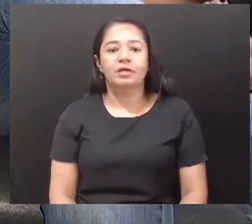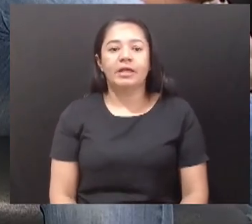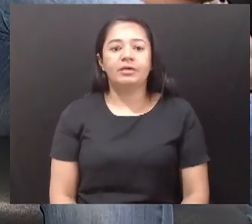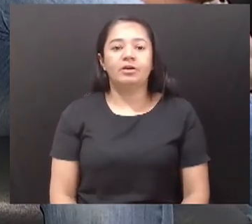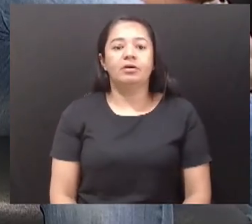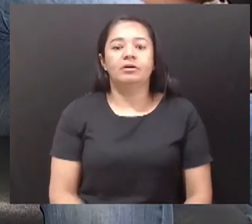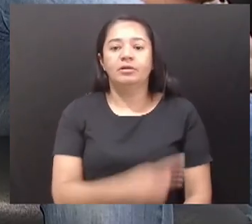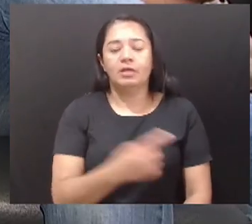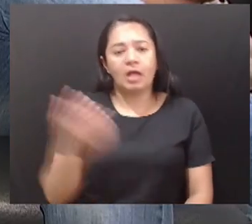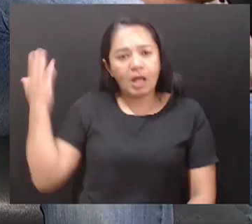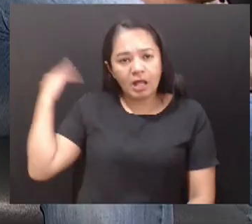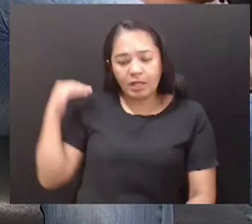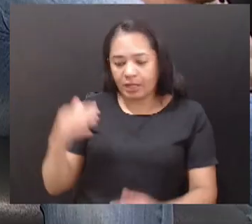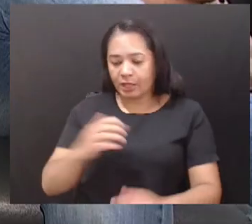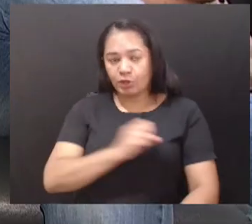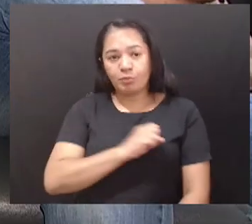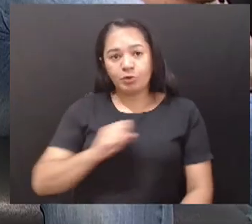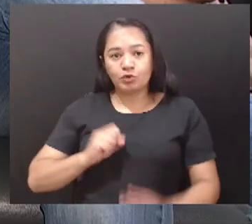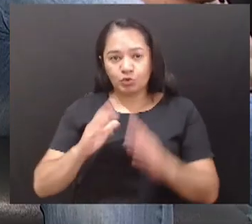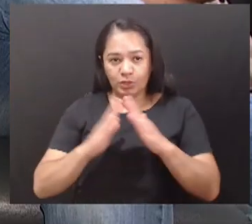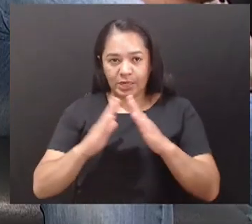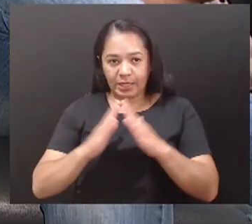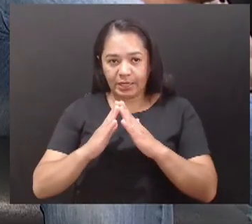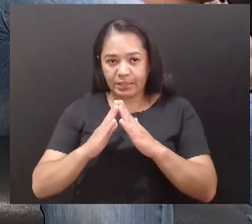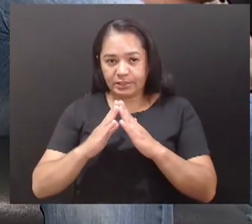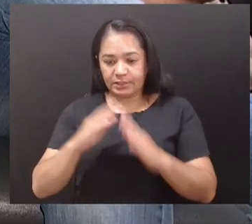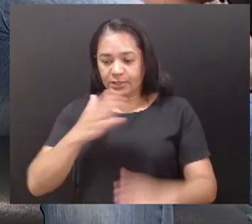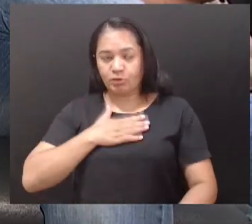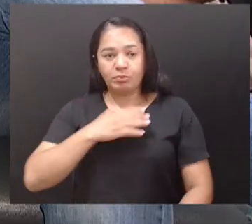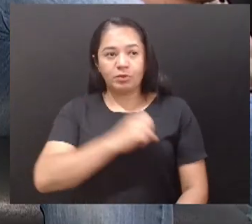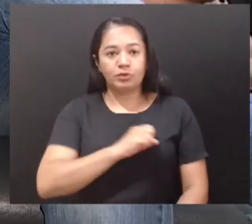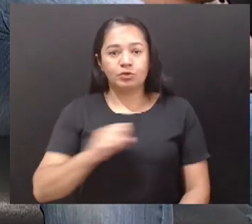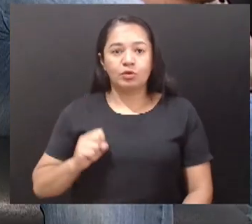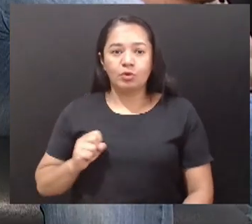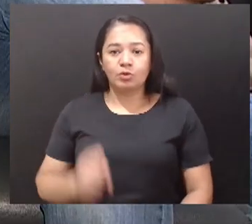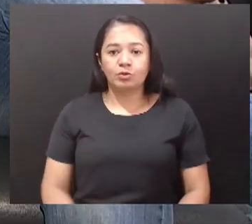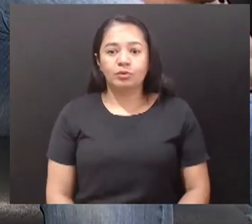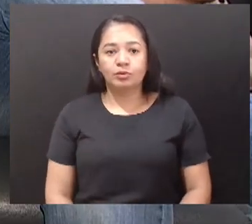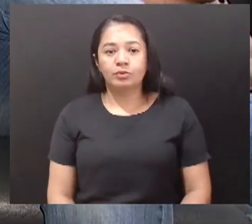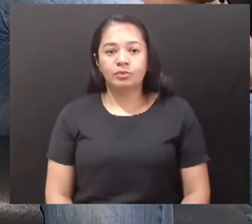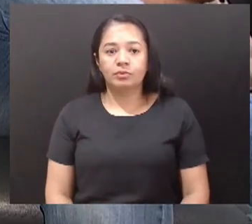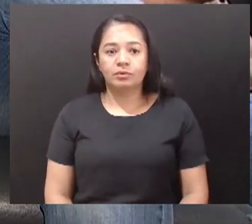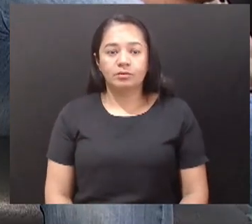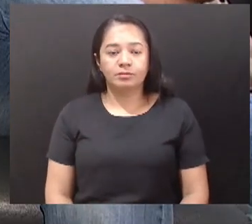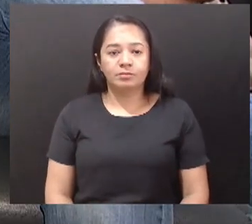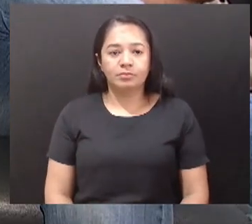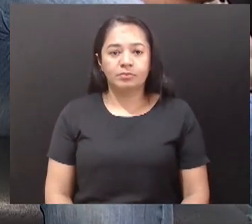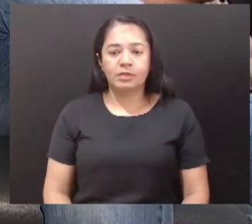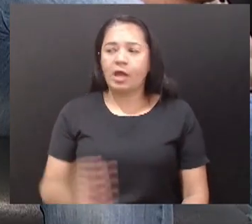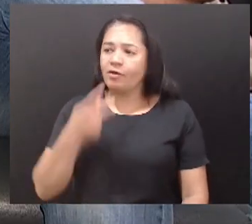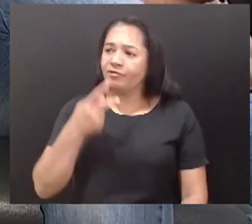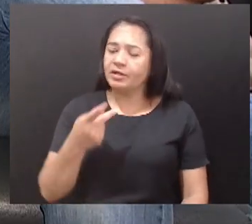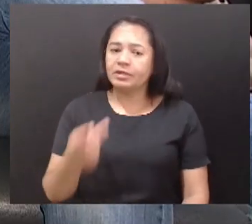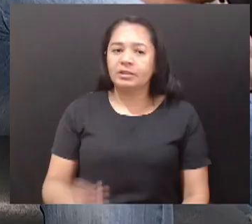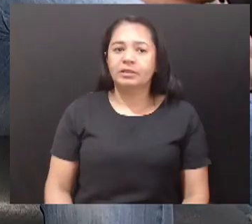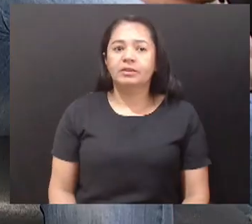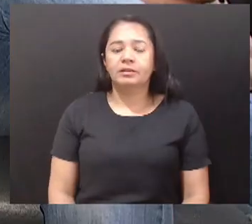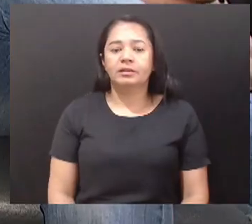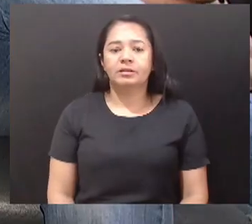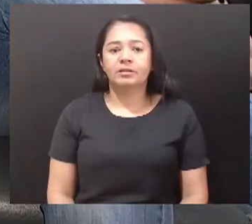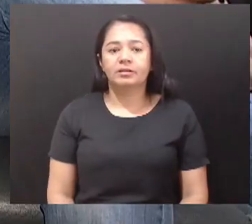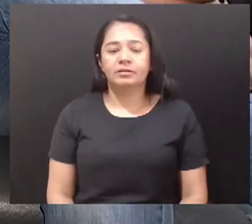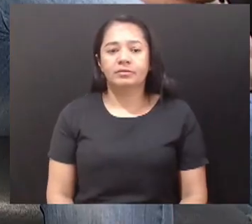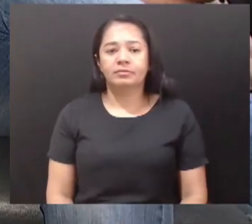sogro, seu Zé, Angelita, e aí eu falei para ele, pô, seu Zé, sogrão, não tem como você